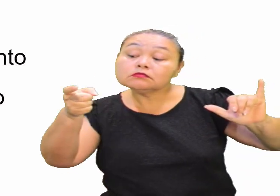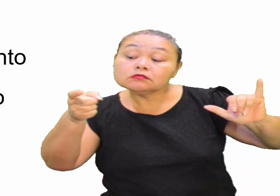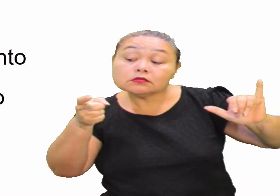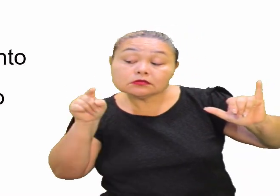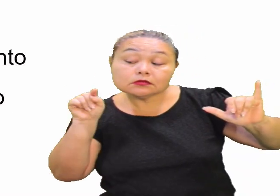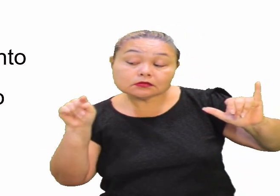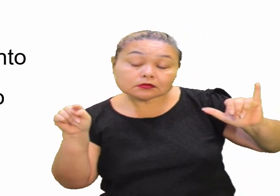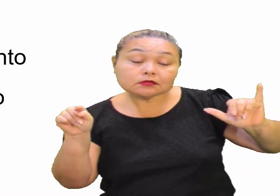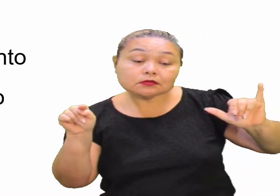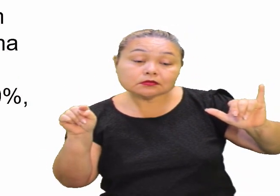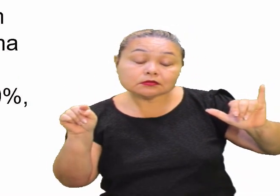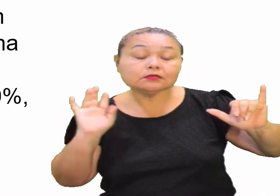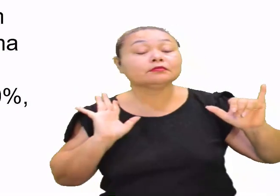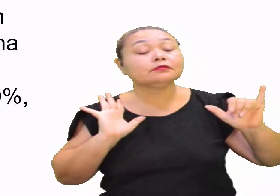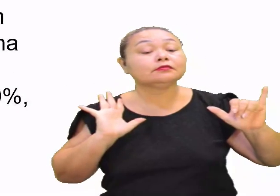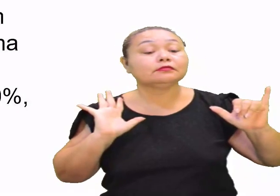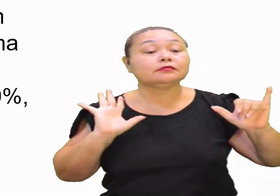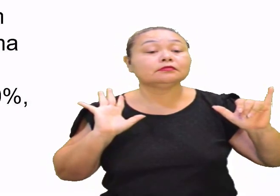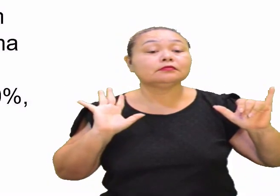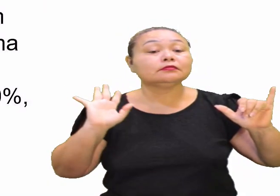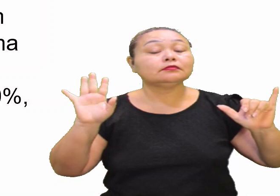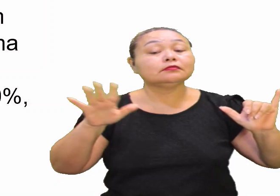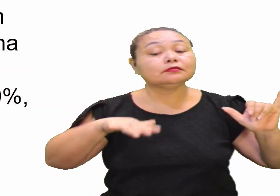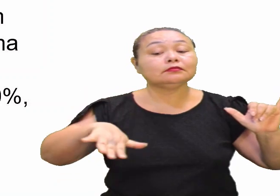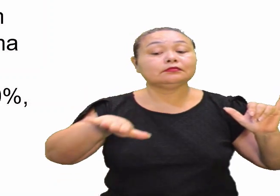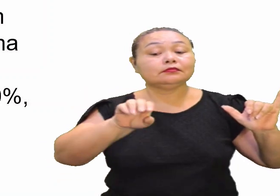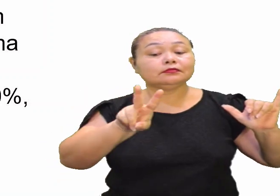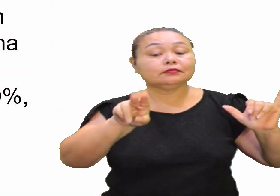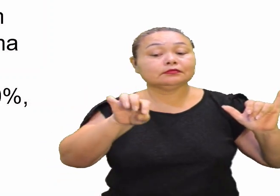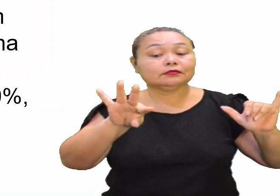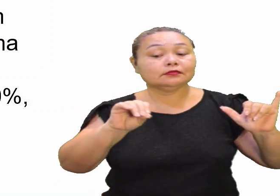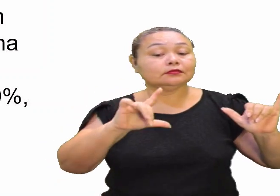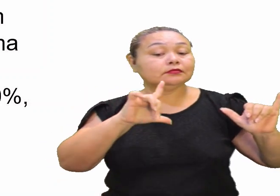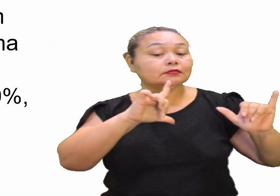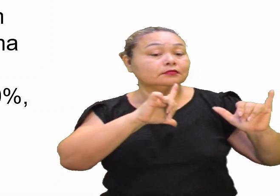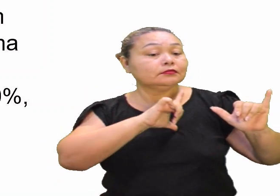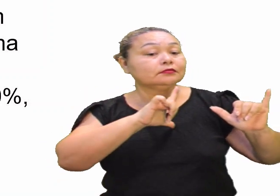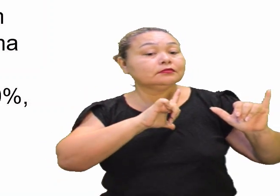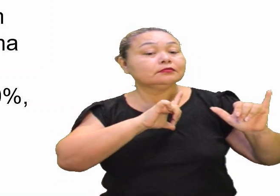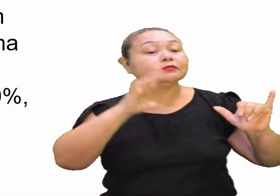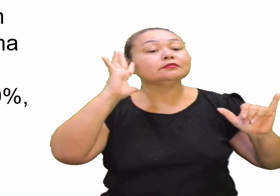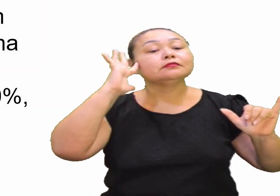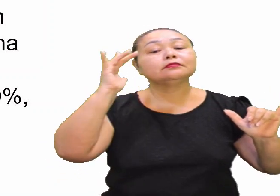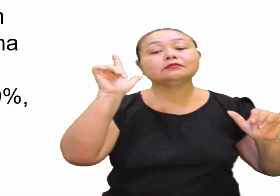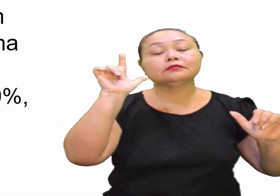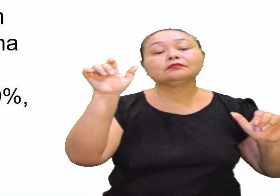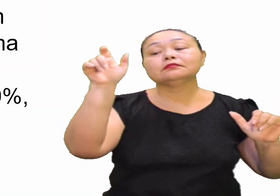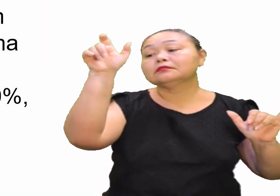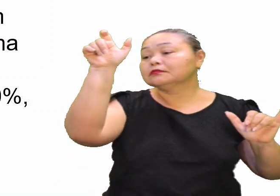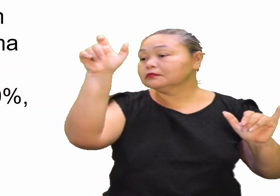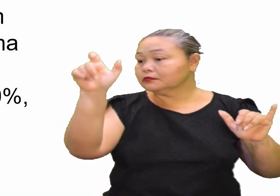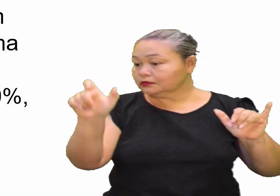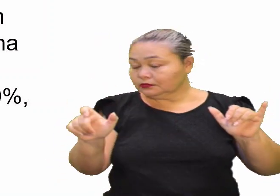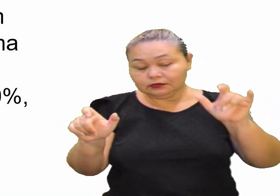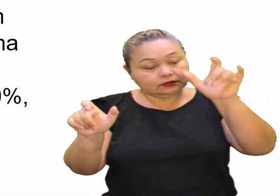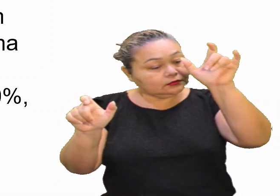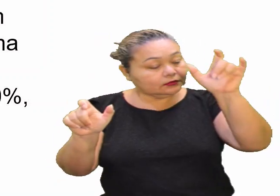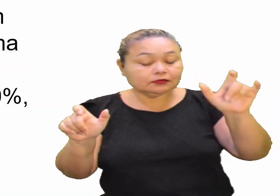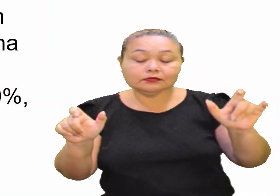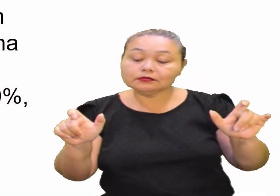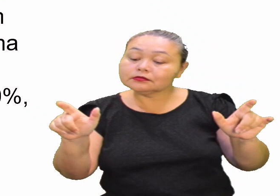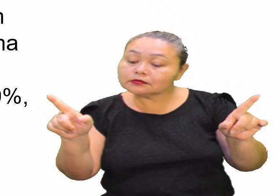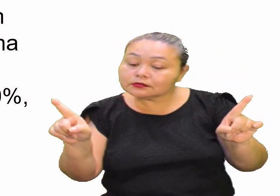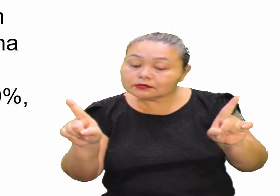processo de reprodução, vamos transpor agora para os seres humanos. A